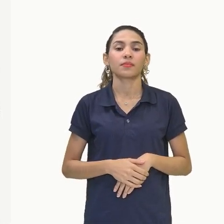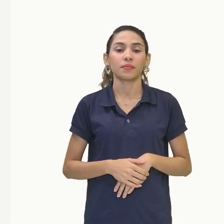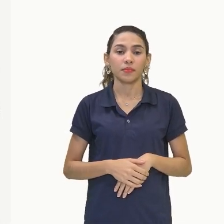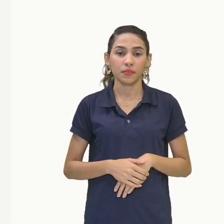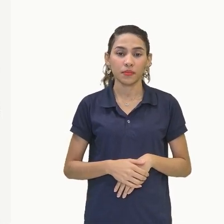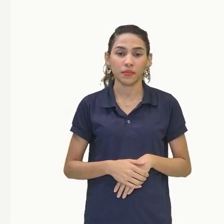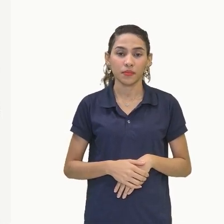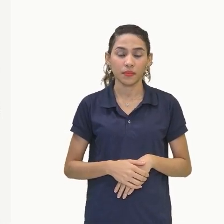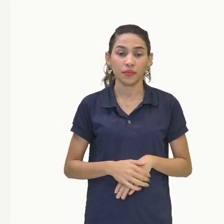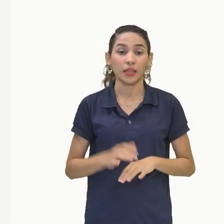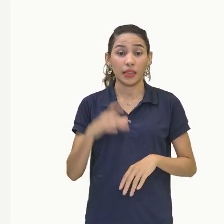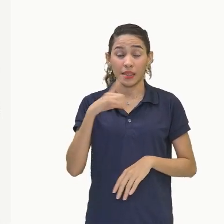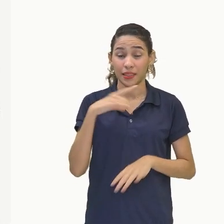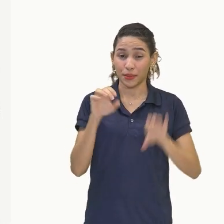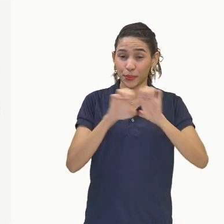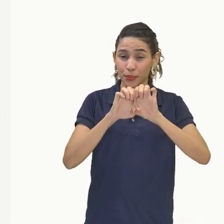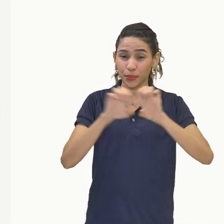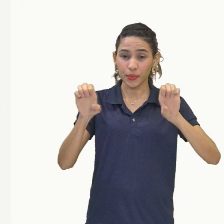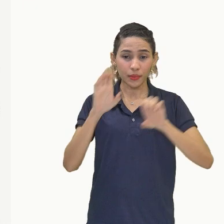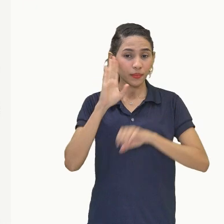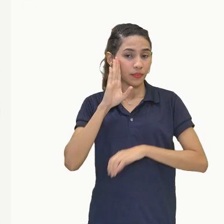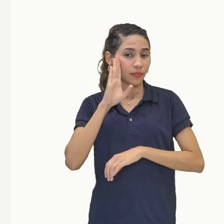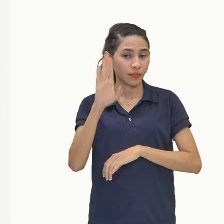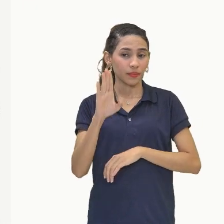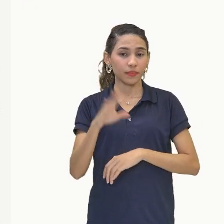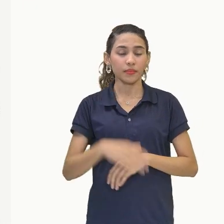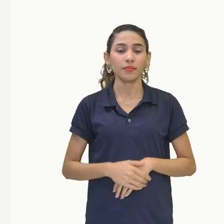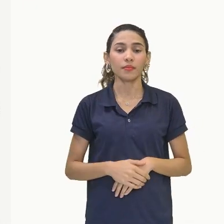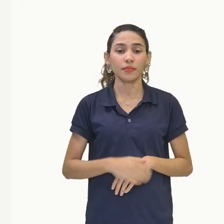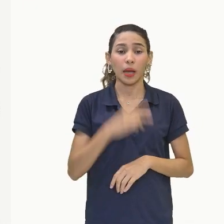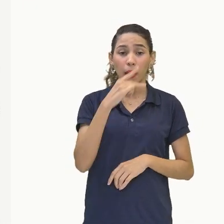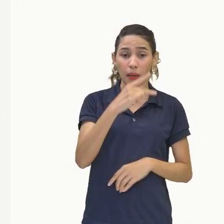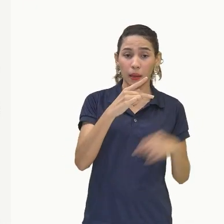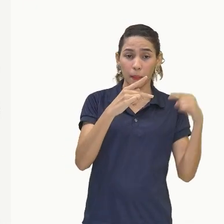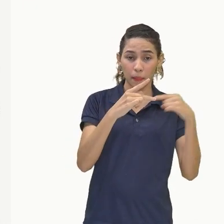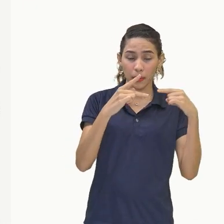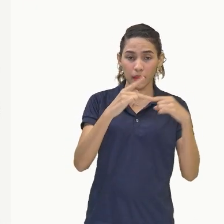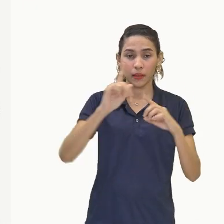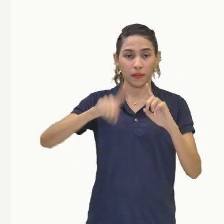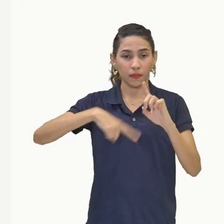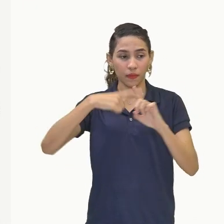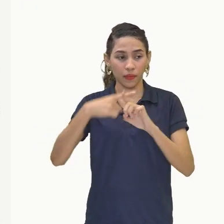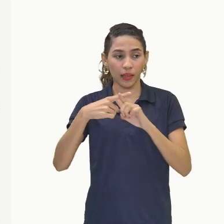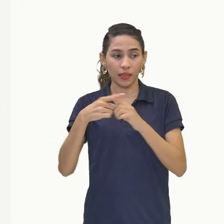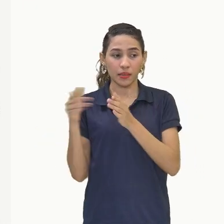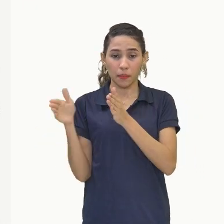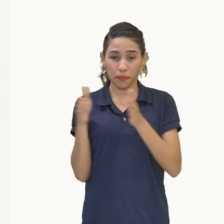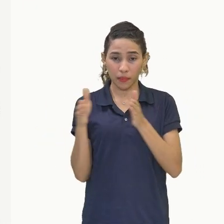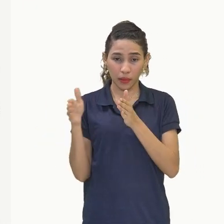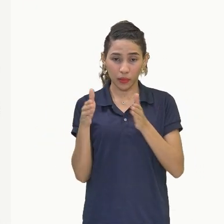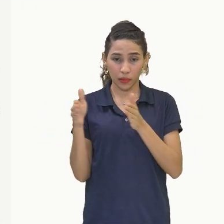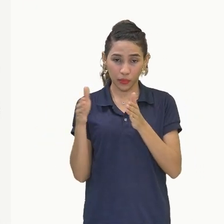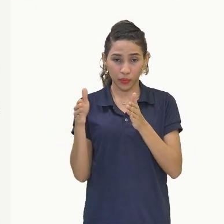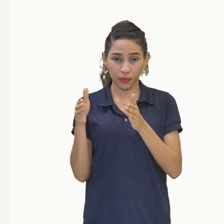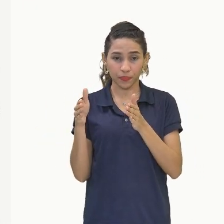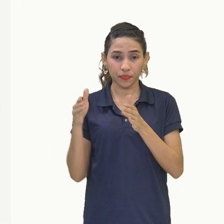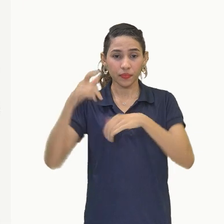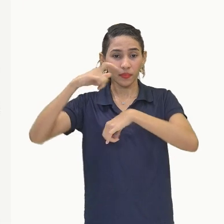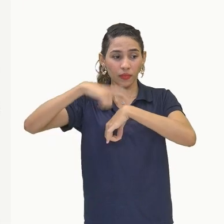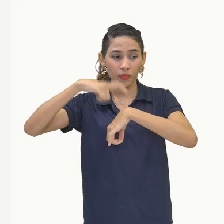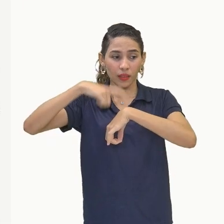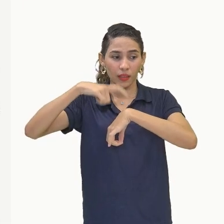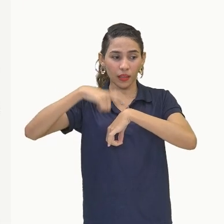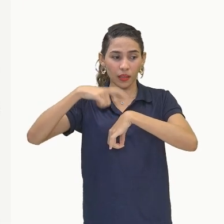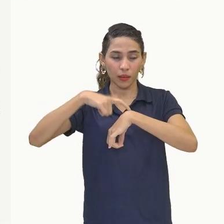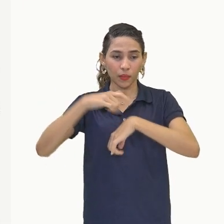tem esta equação que envolve a potência vezes o intervalo de tempo. Você tem que o consumo